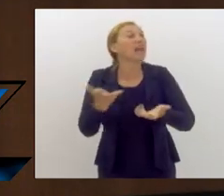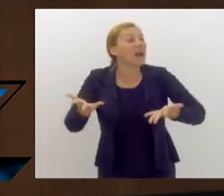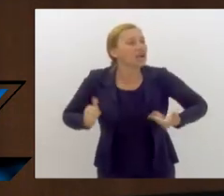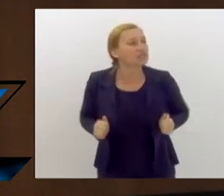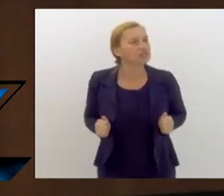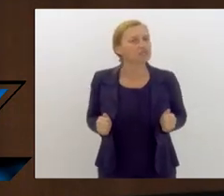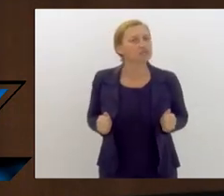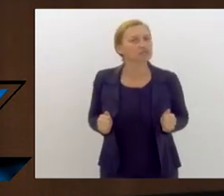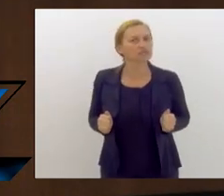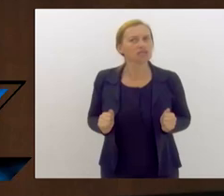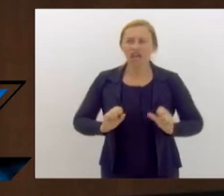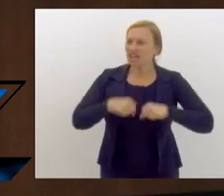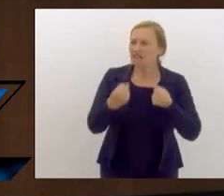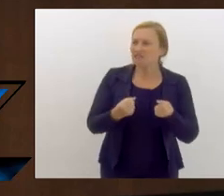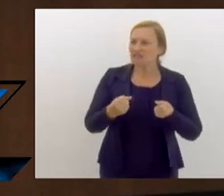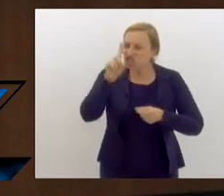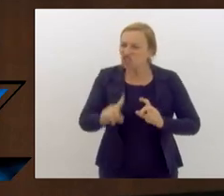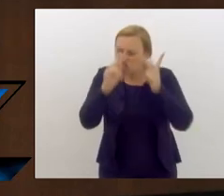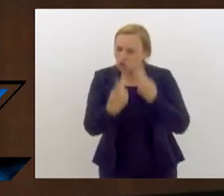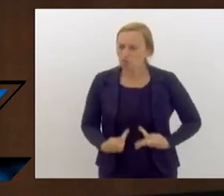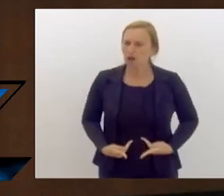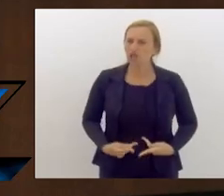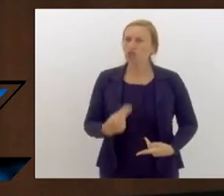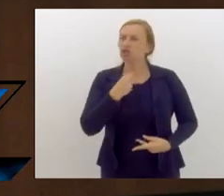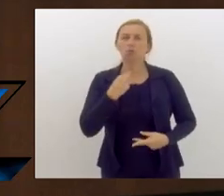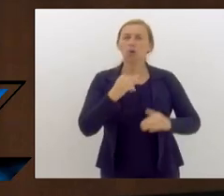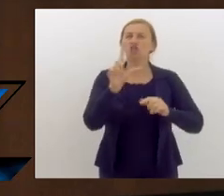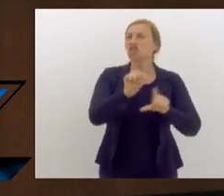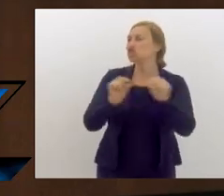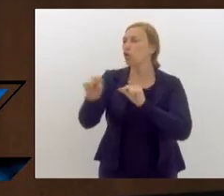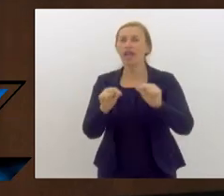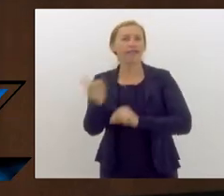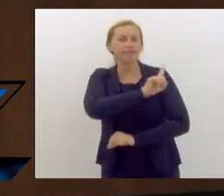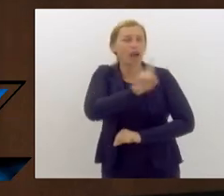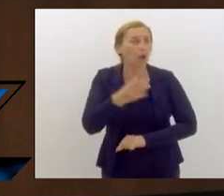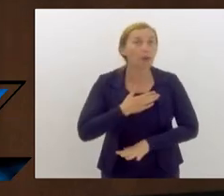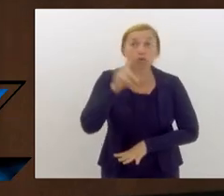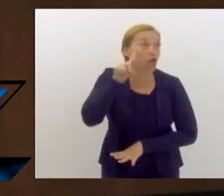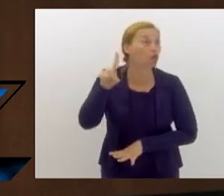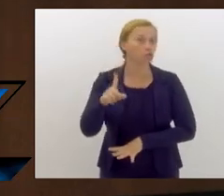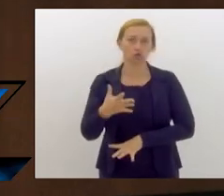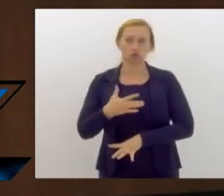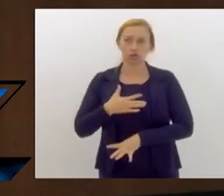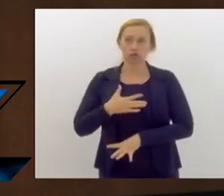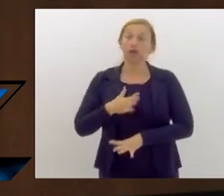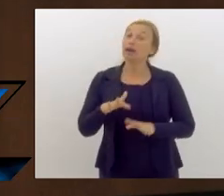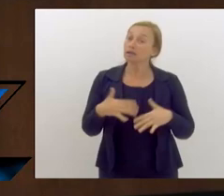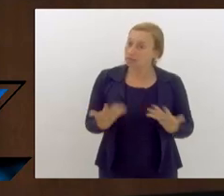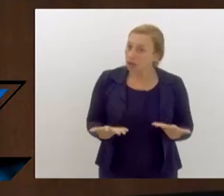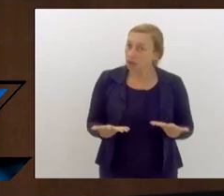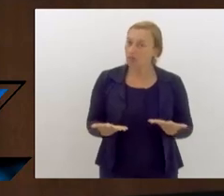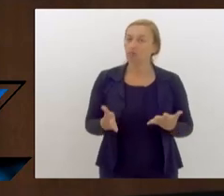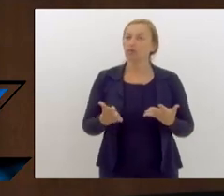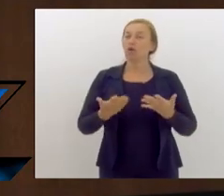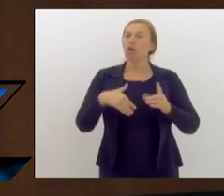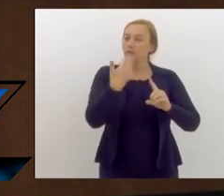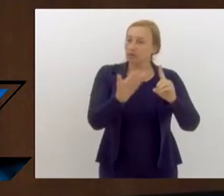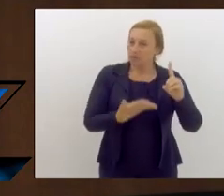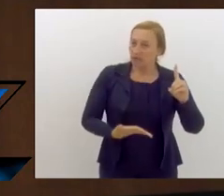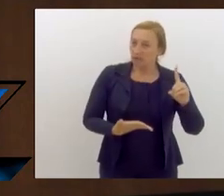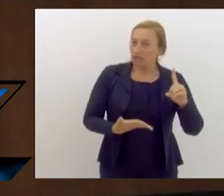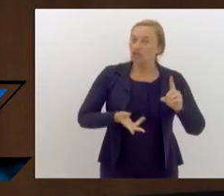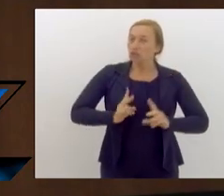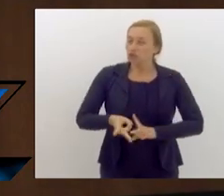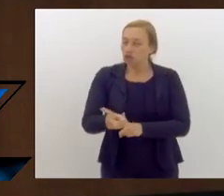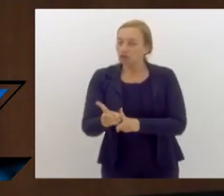a defesa dos Direitos Humanos não pode ser seletiva pelo amor de Deus então eu mantenho obviamente uma homenagem e